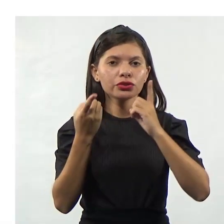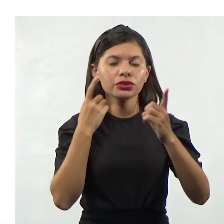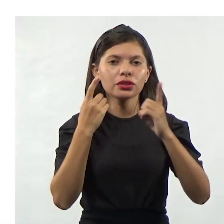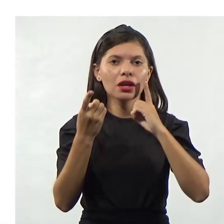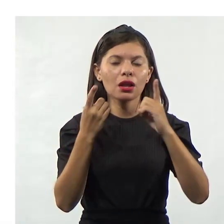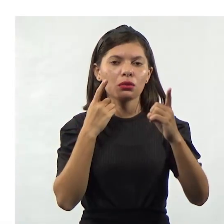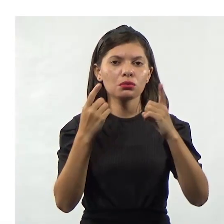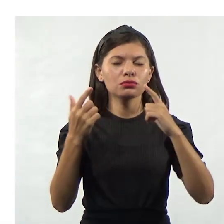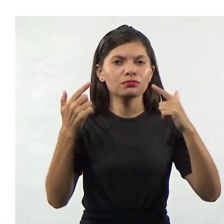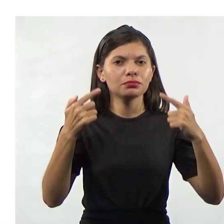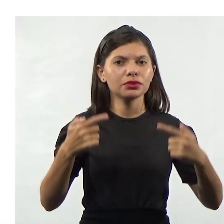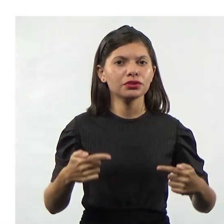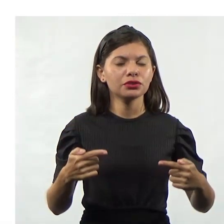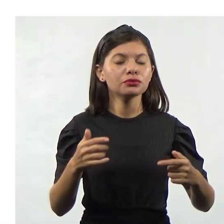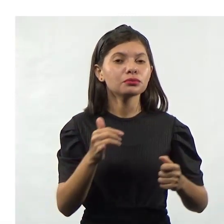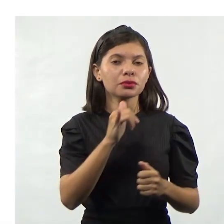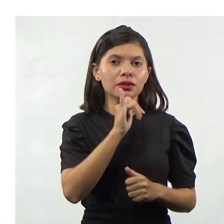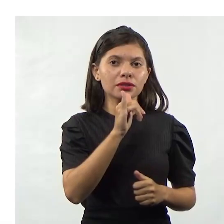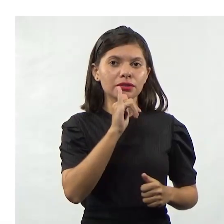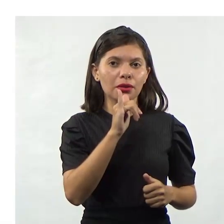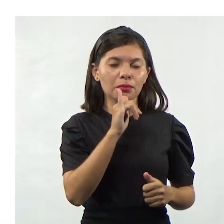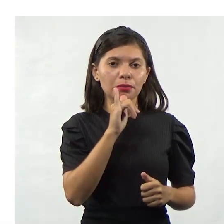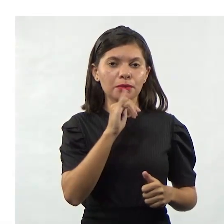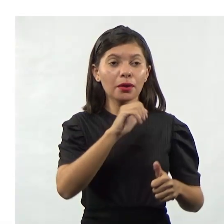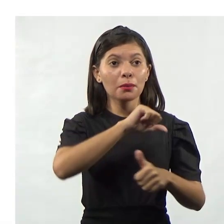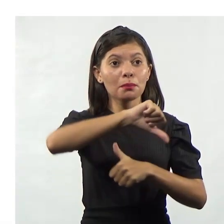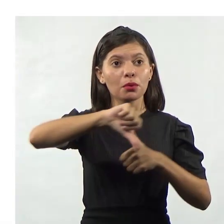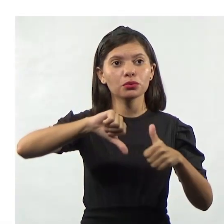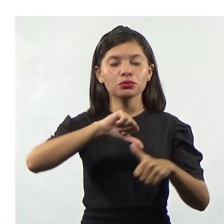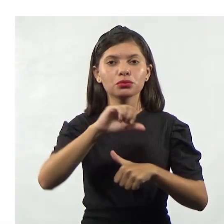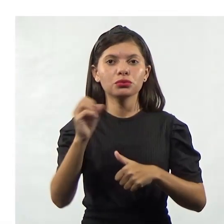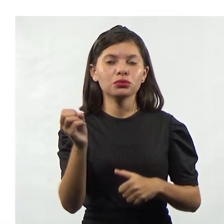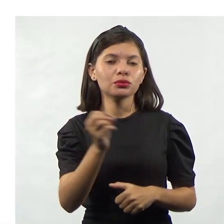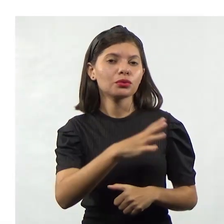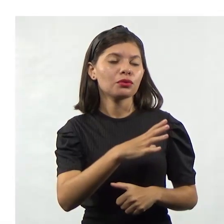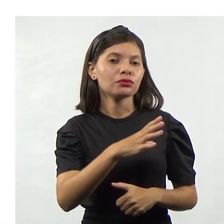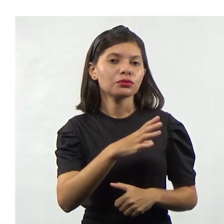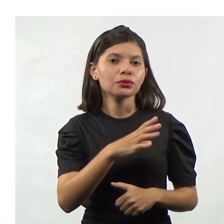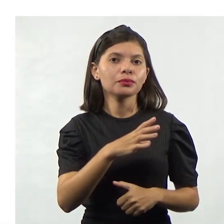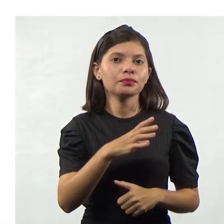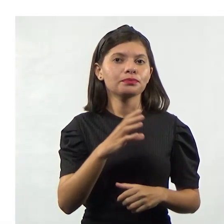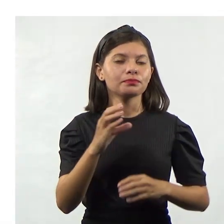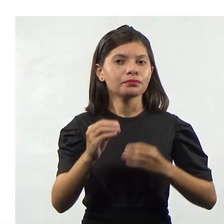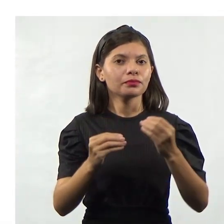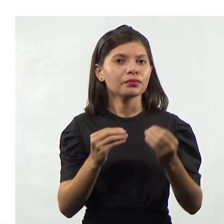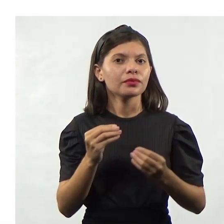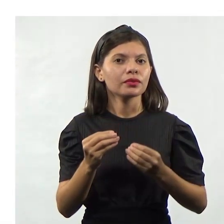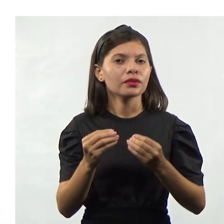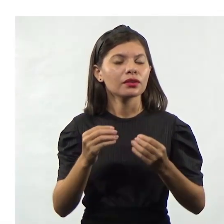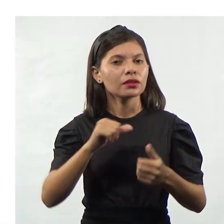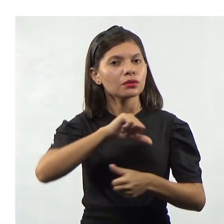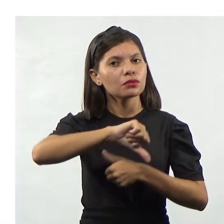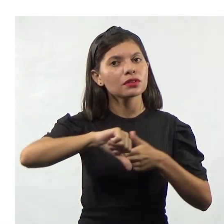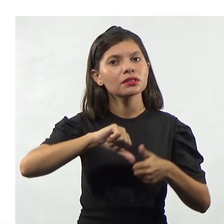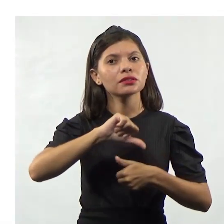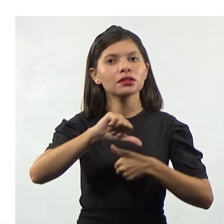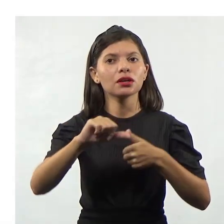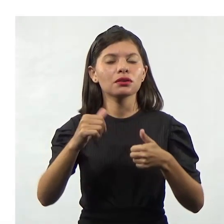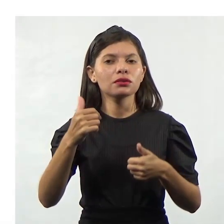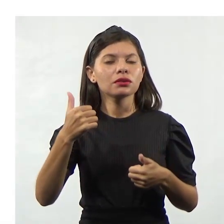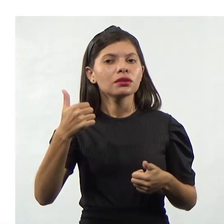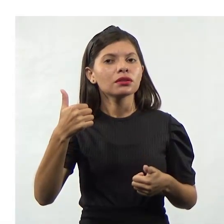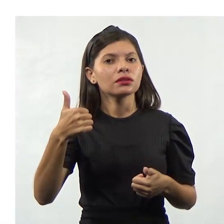o diálogo competitivo, por exemplo, é uma modalidade nova, tá bom? Trazida, ela é uma inovação